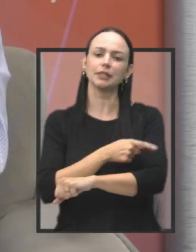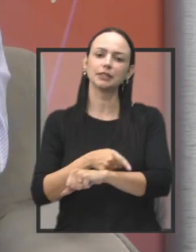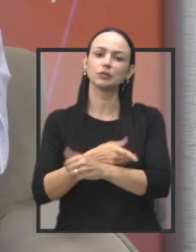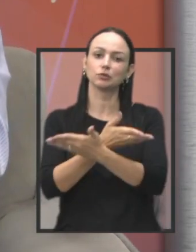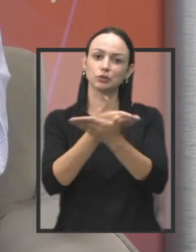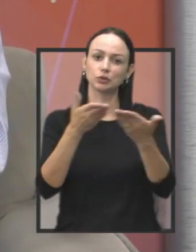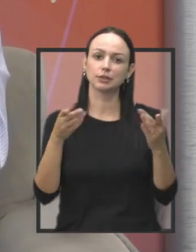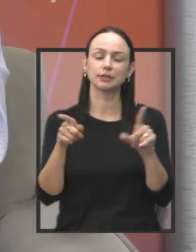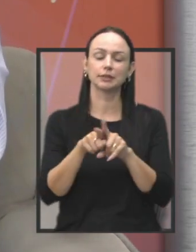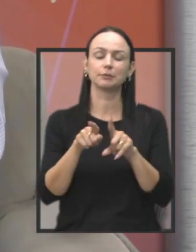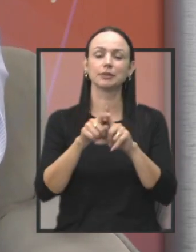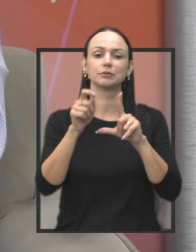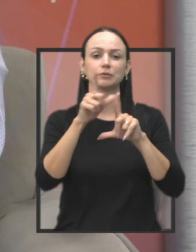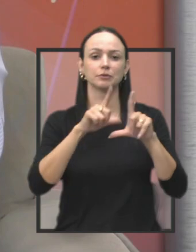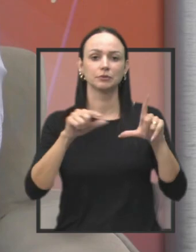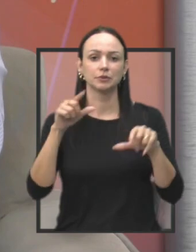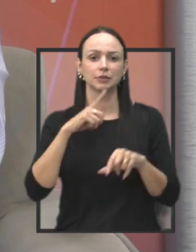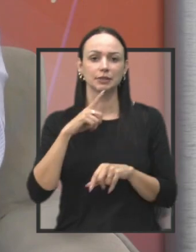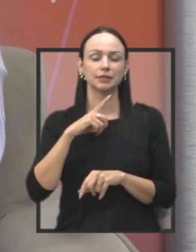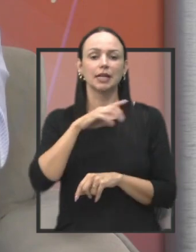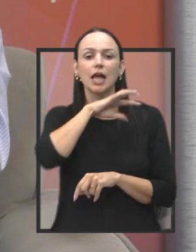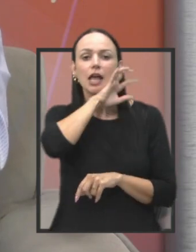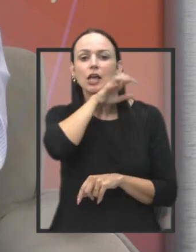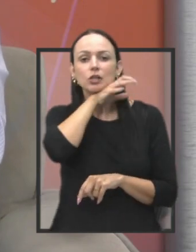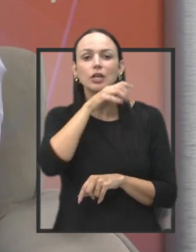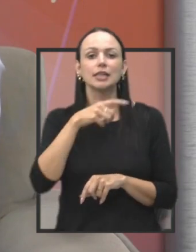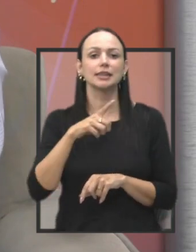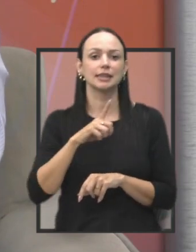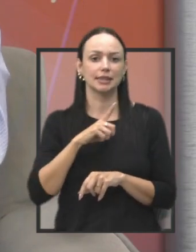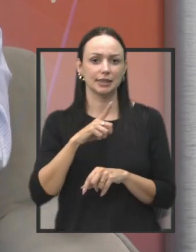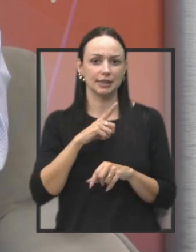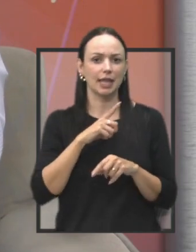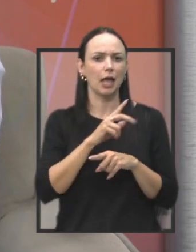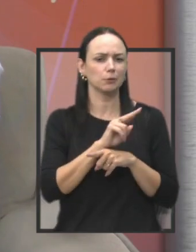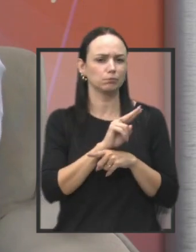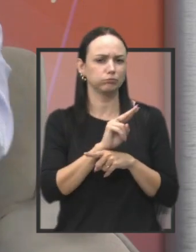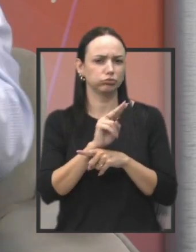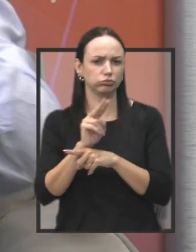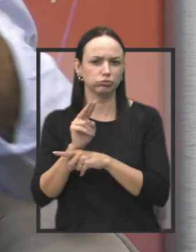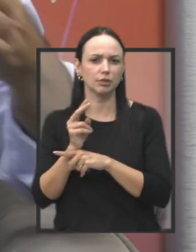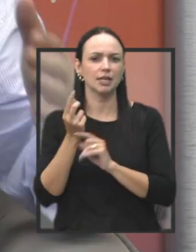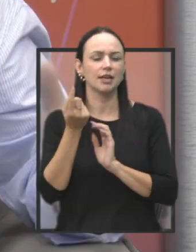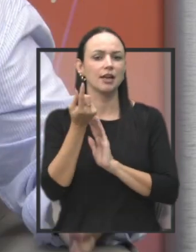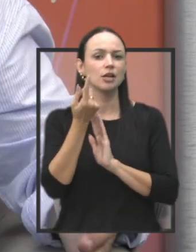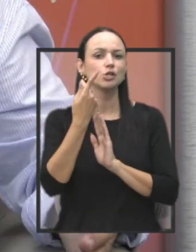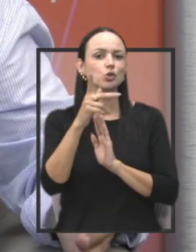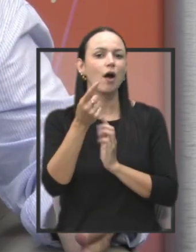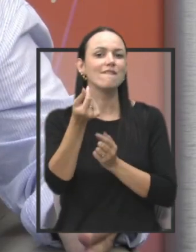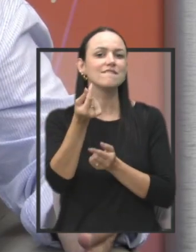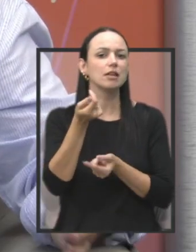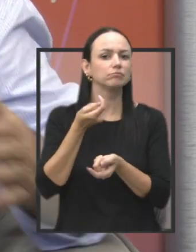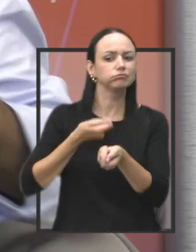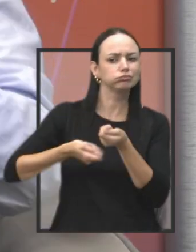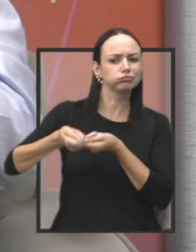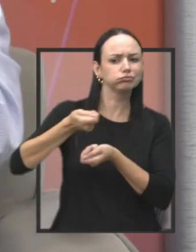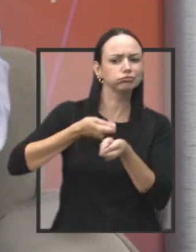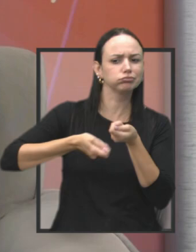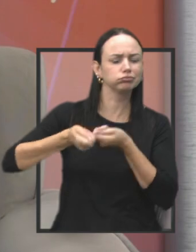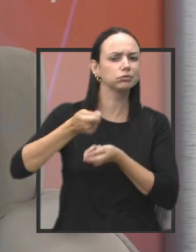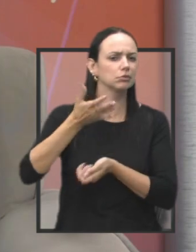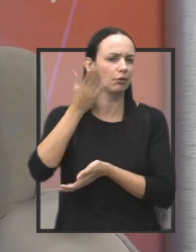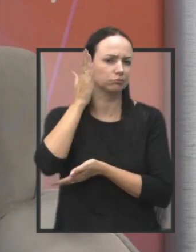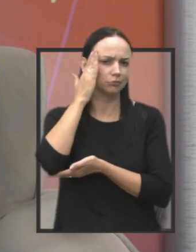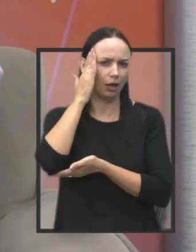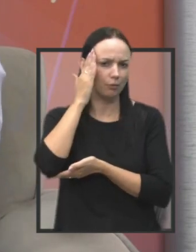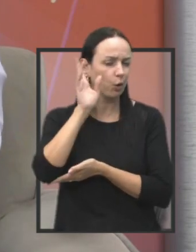que nos acompanham pela TV Câmara, a Receita tem um monitoramento das operações financeiras há muito tempo, certo? Não é